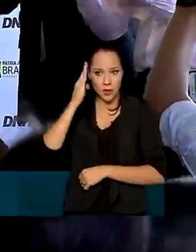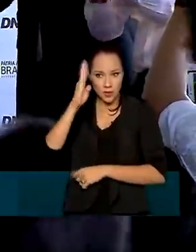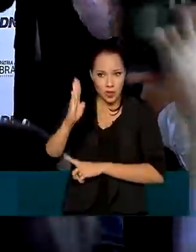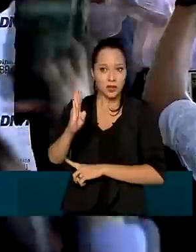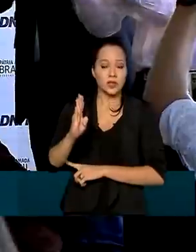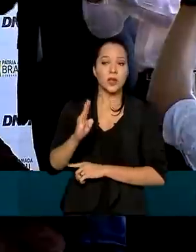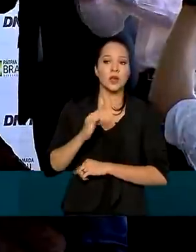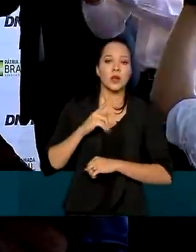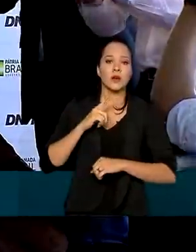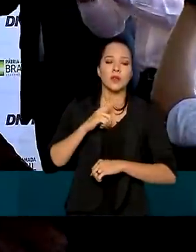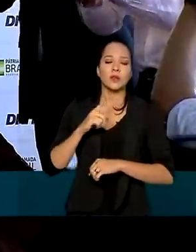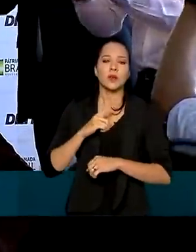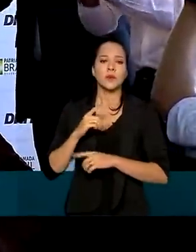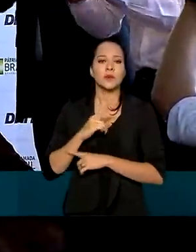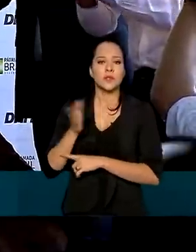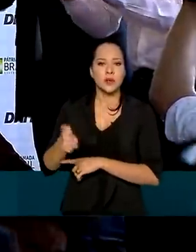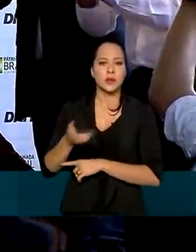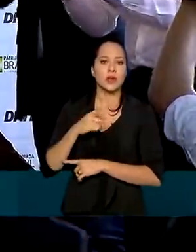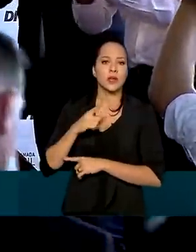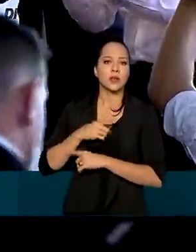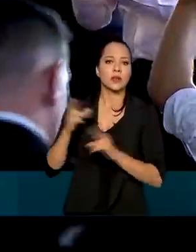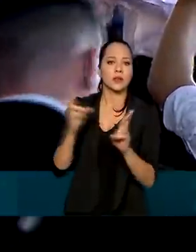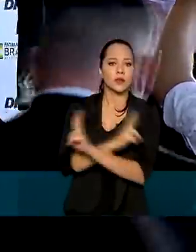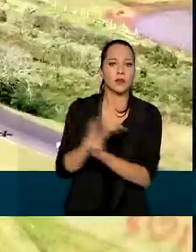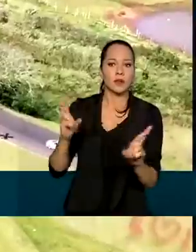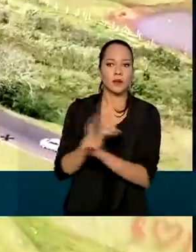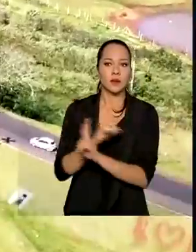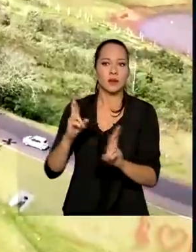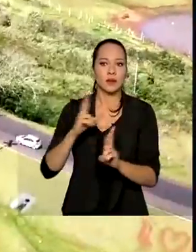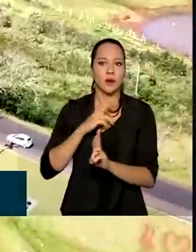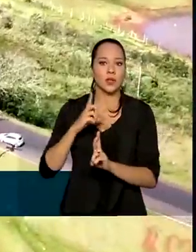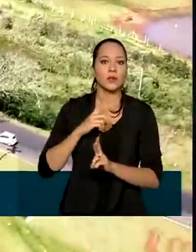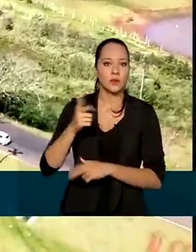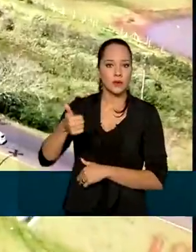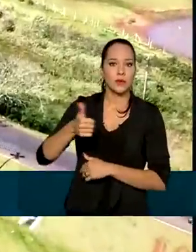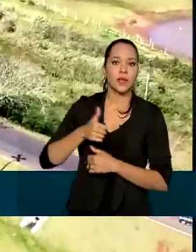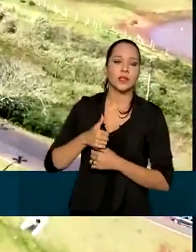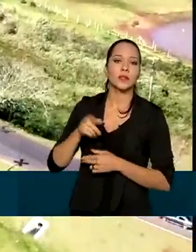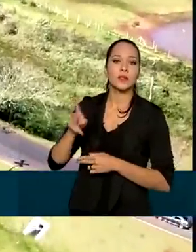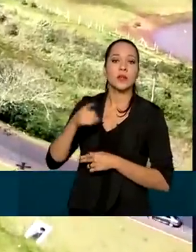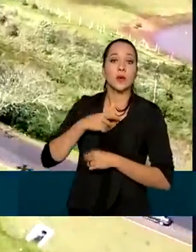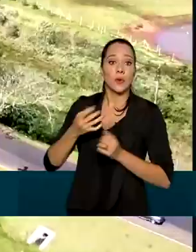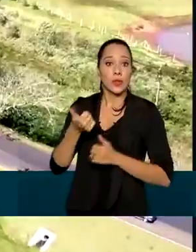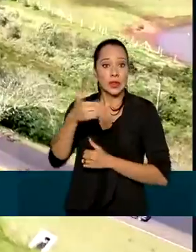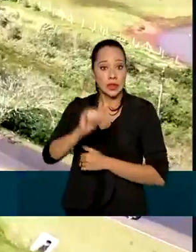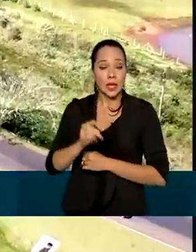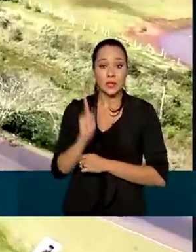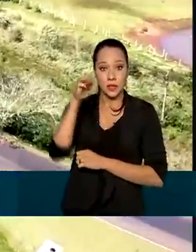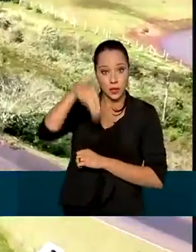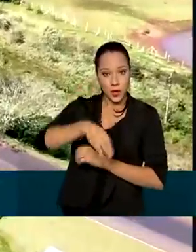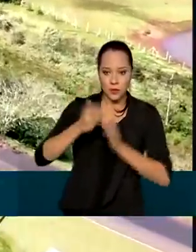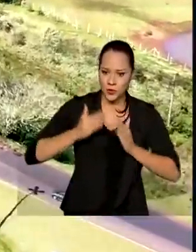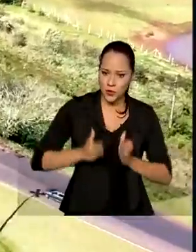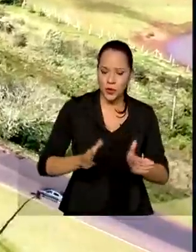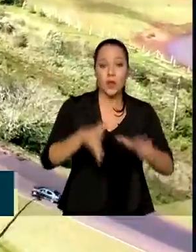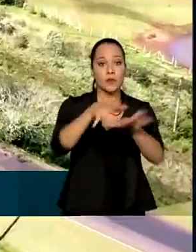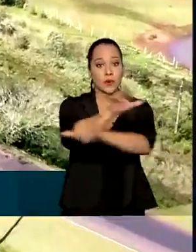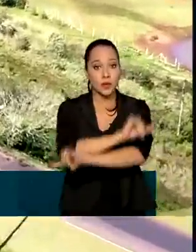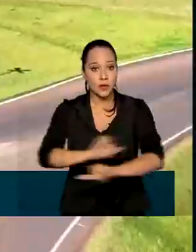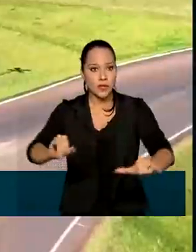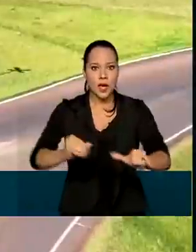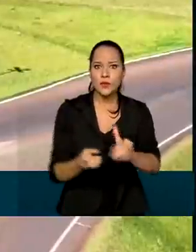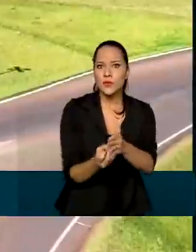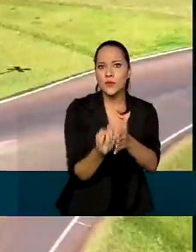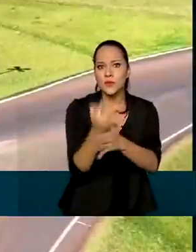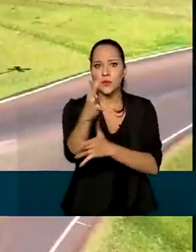foi dada a largada para a duplicação da Rodovia das Cataratas. A obra, com quase 10 quilômetros de extensão, foi anunciada várias